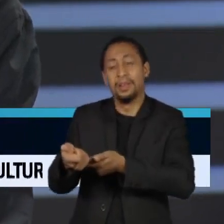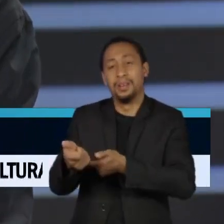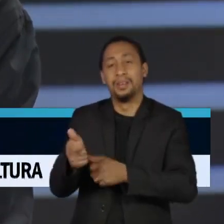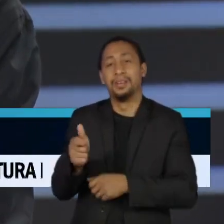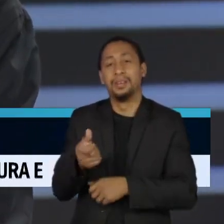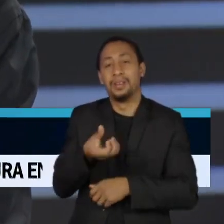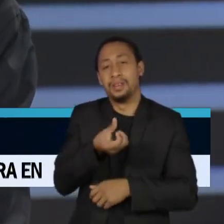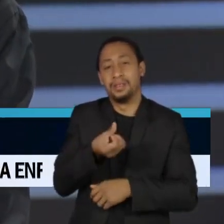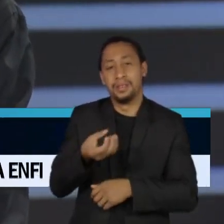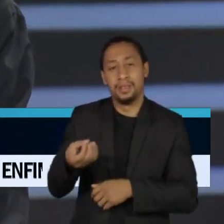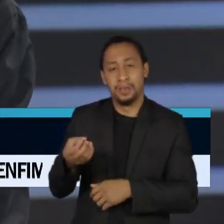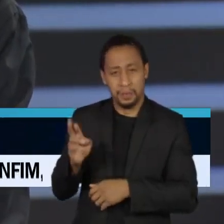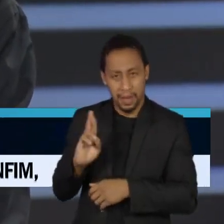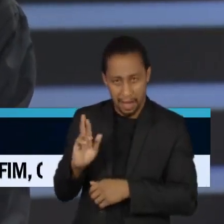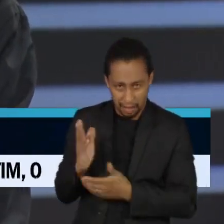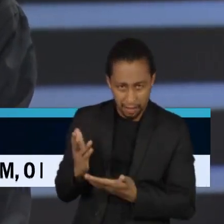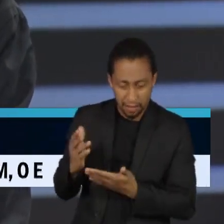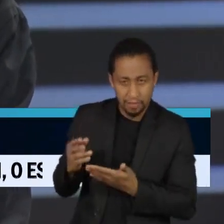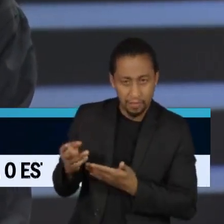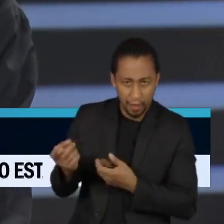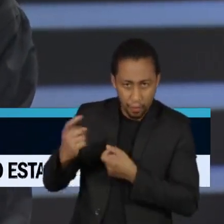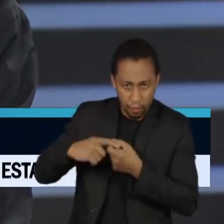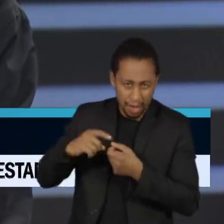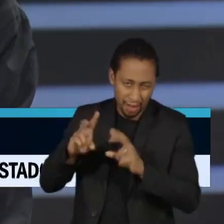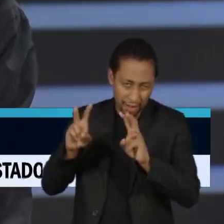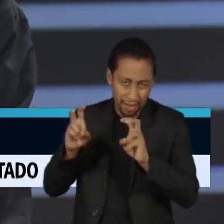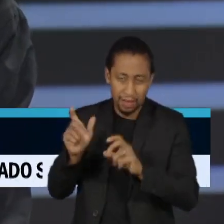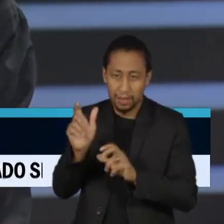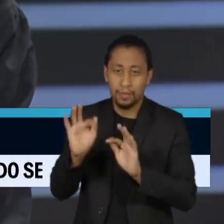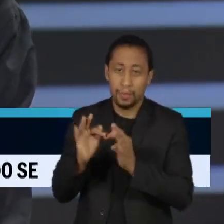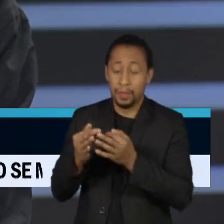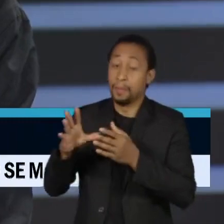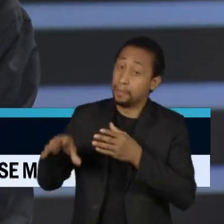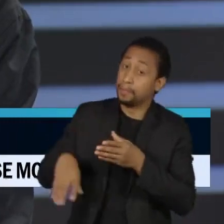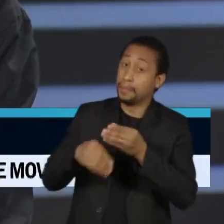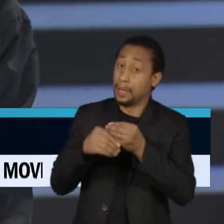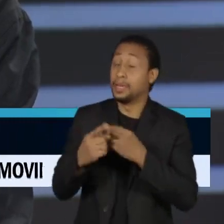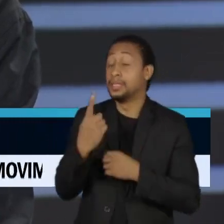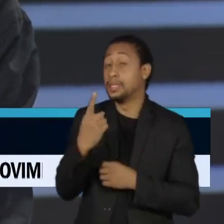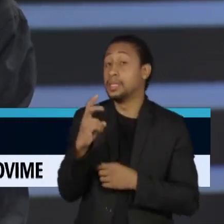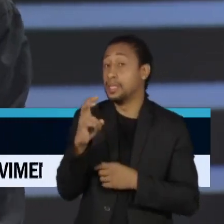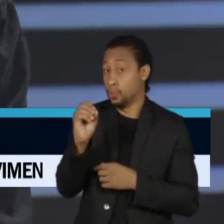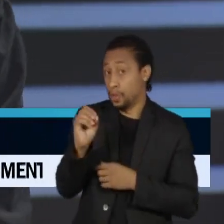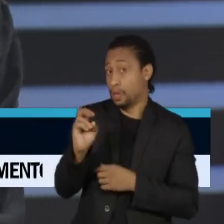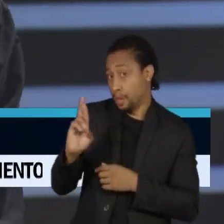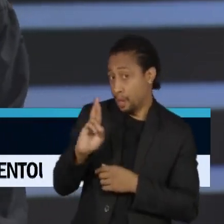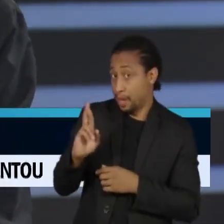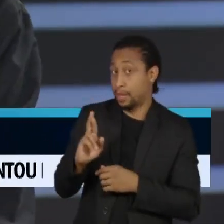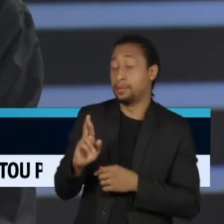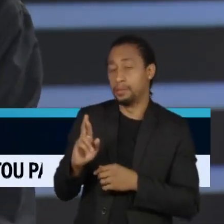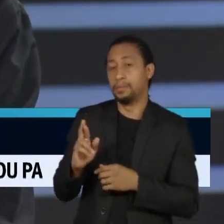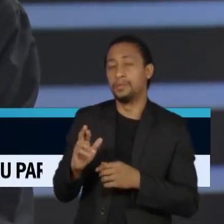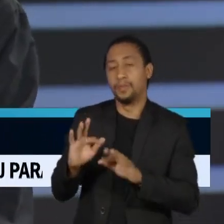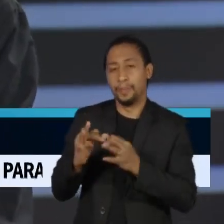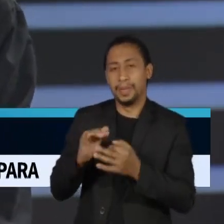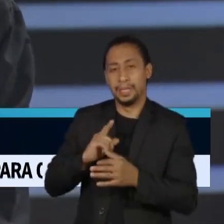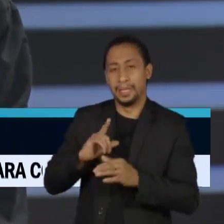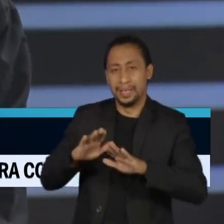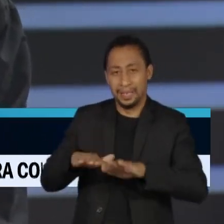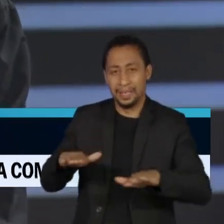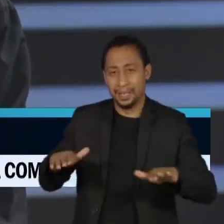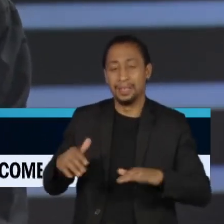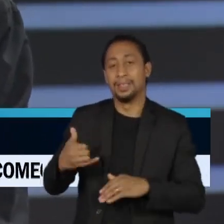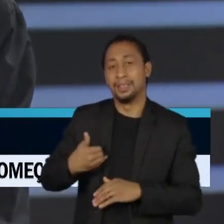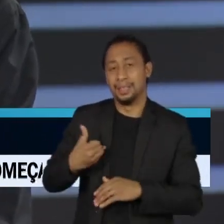né? Mais o gasto de R$ 150 por criança até 6 anos, as estimativas sugerem